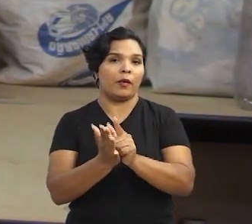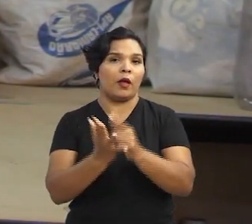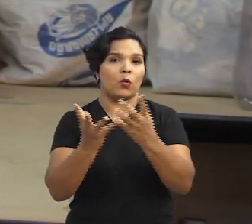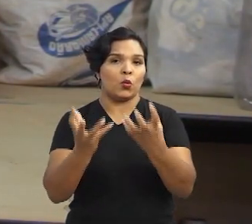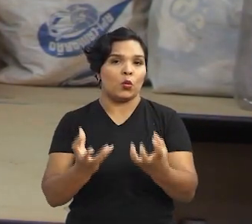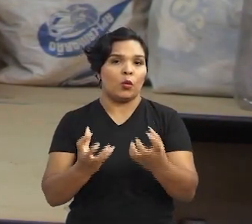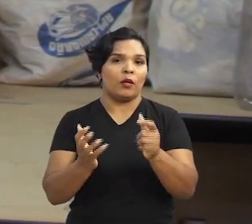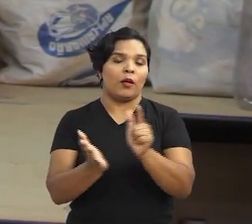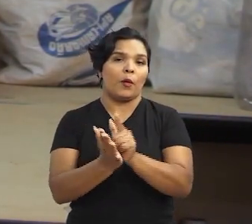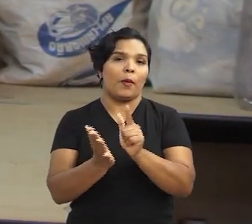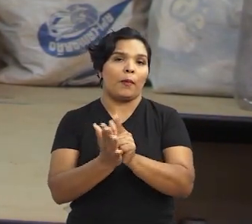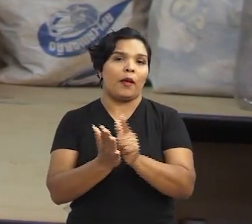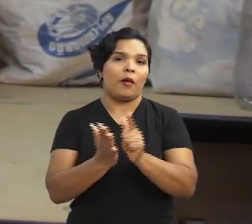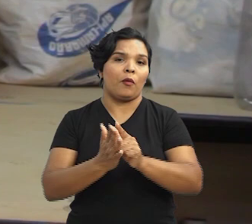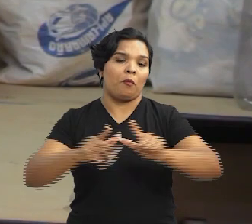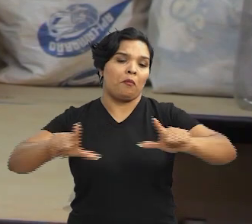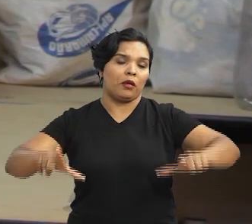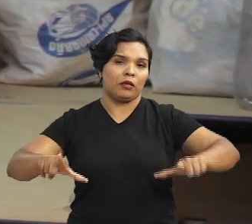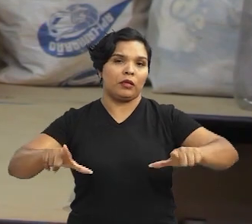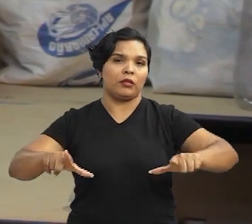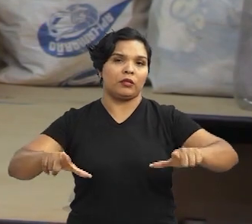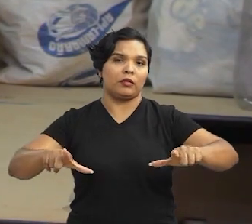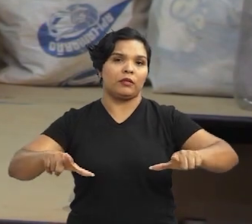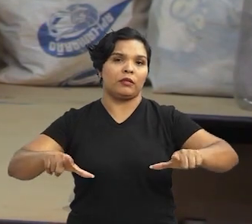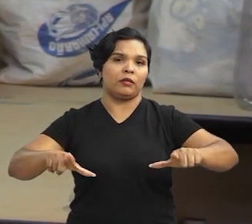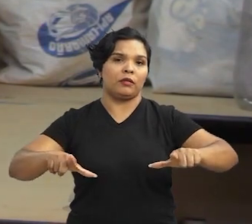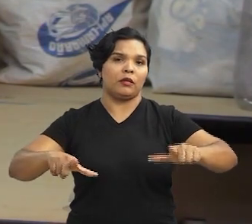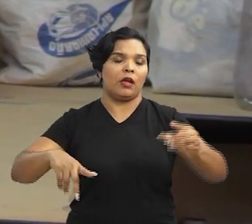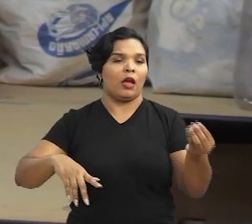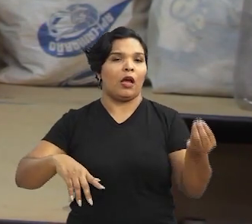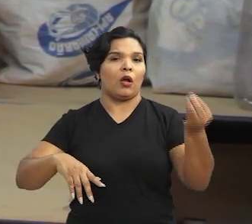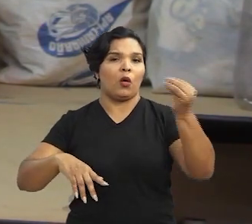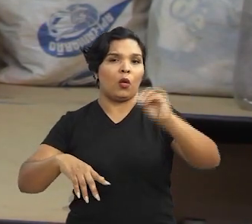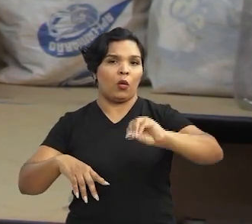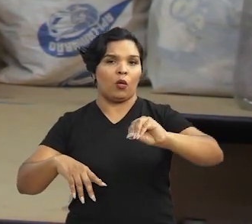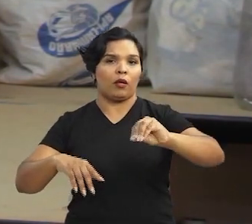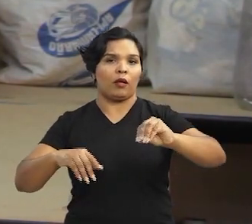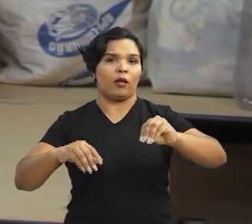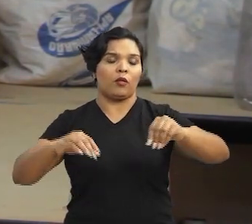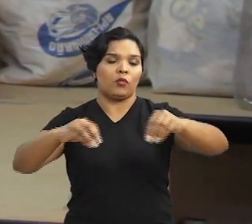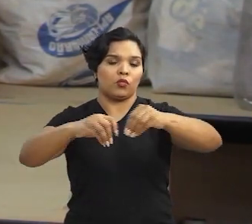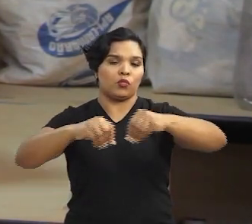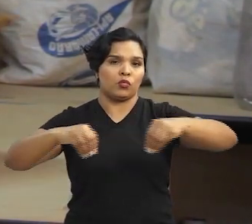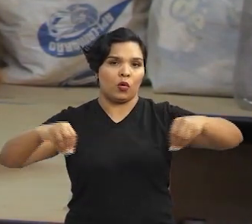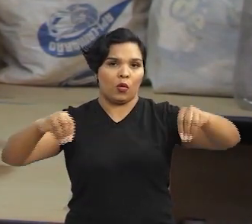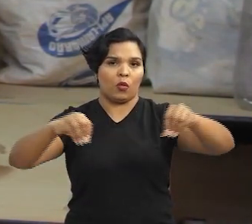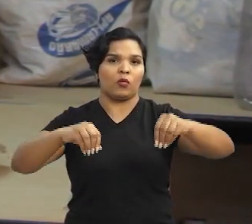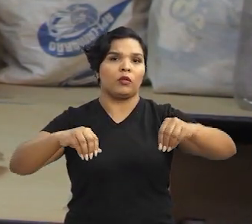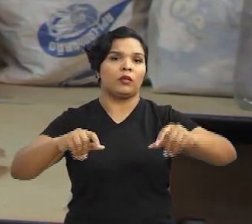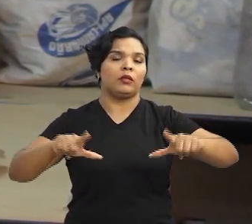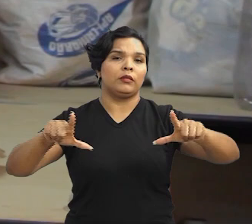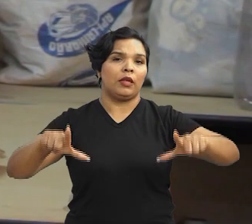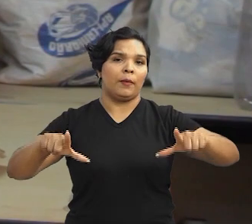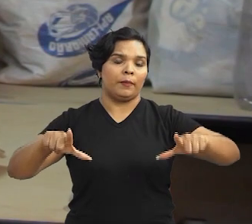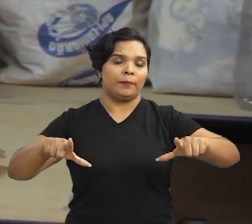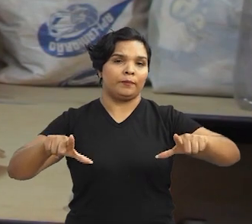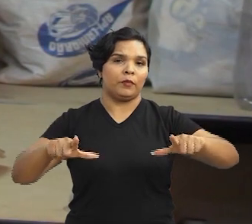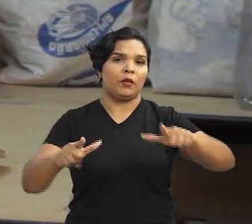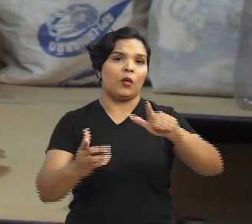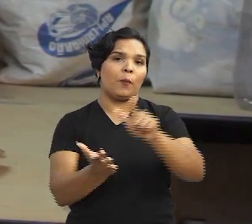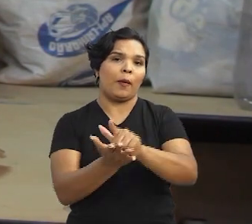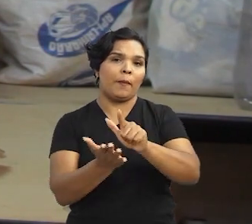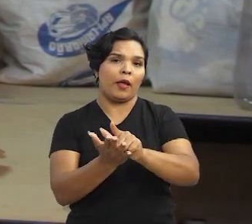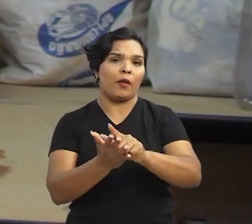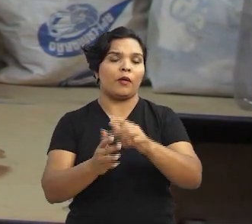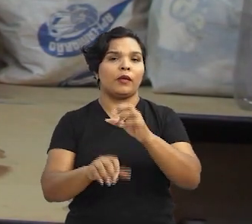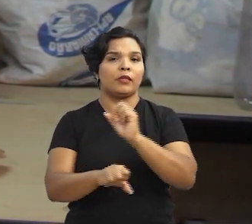com esse papel ou em bandejas plásticas mesmo. A gente coloca o solo sobre essas bandejas,